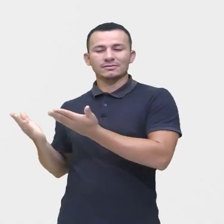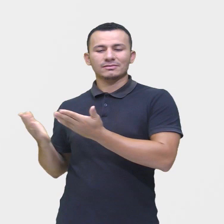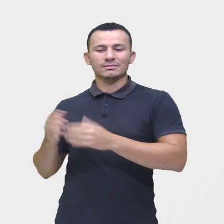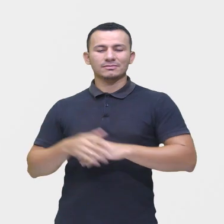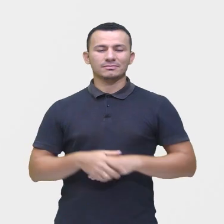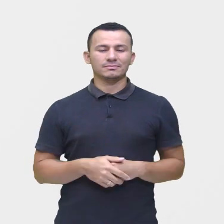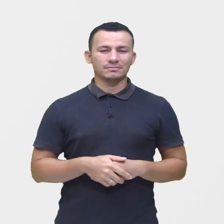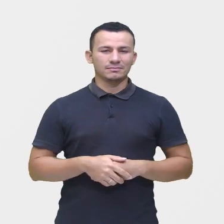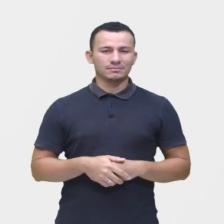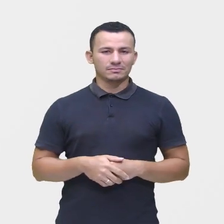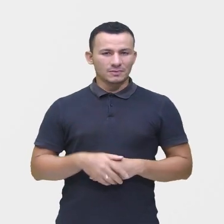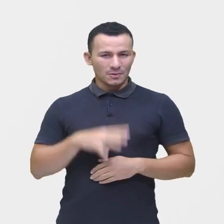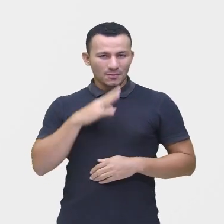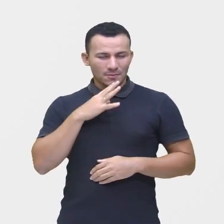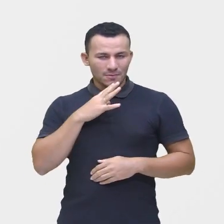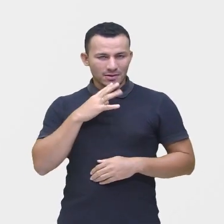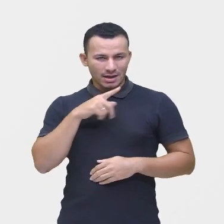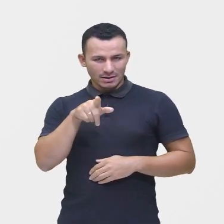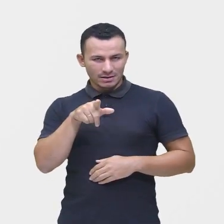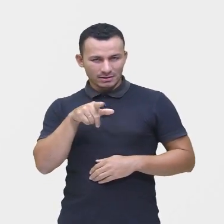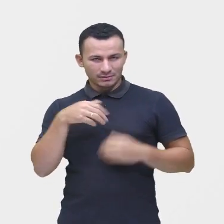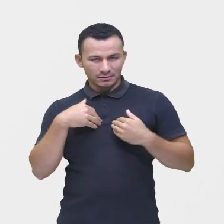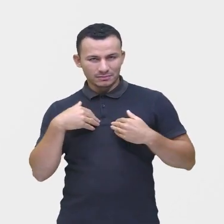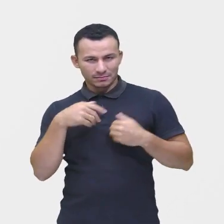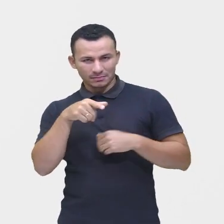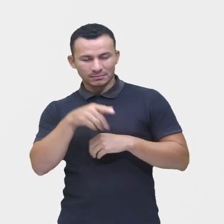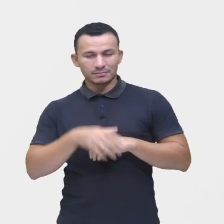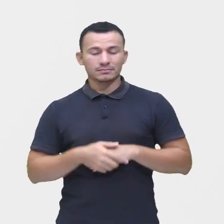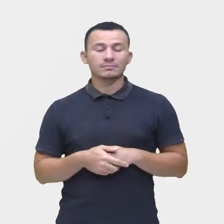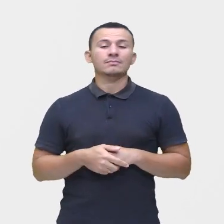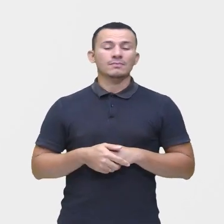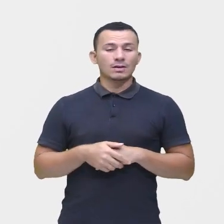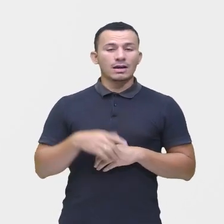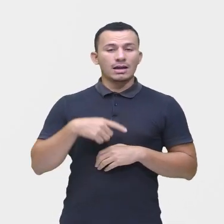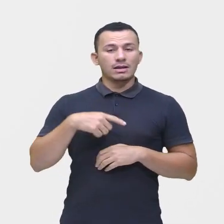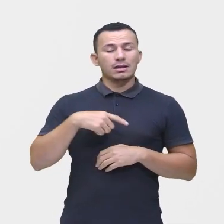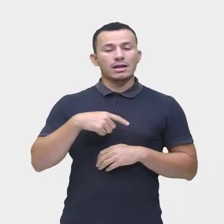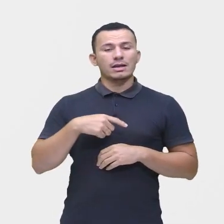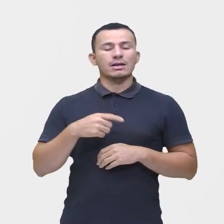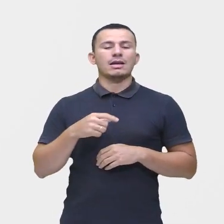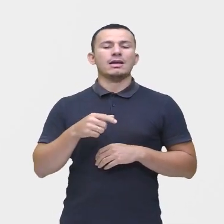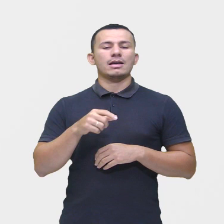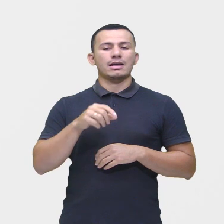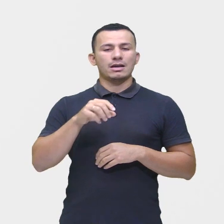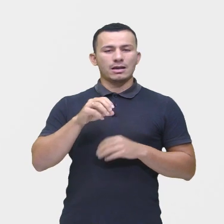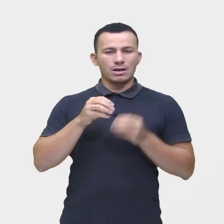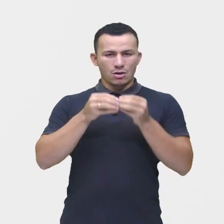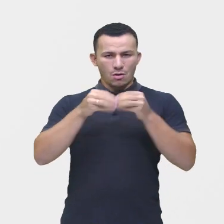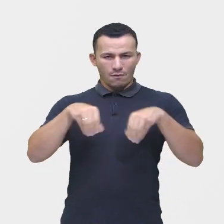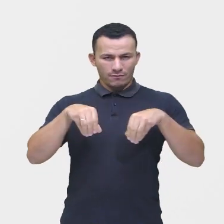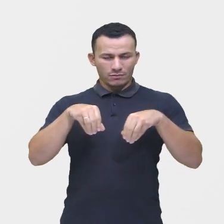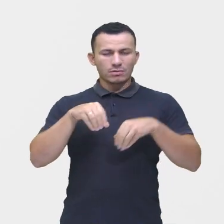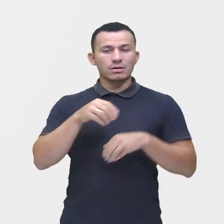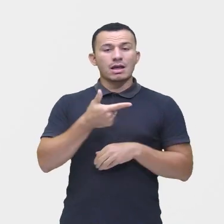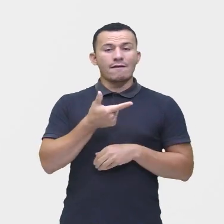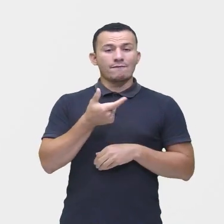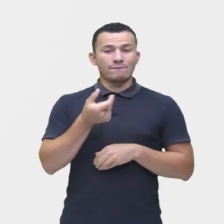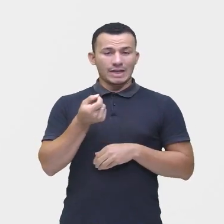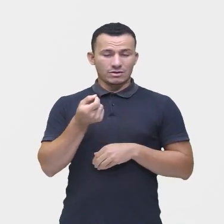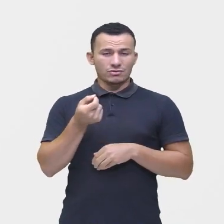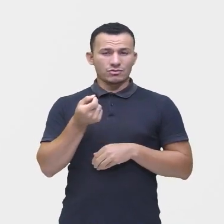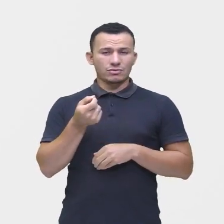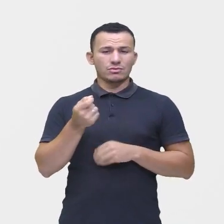Você já viu um tracajá? O tracajá põe em média 20 ovos que ficam incubados por um período de 90